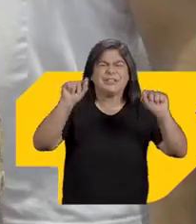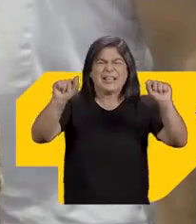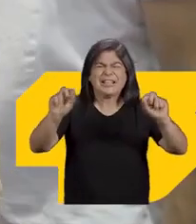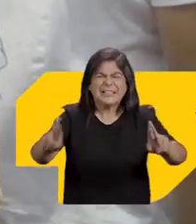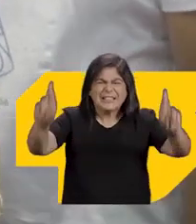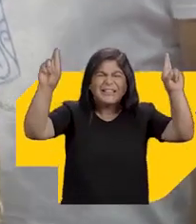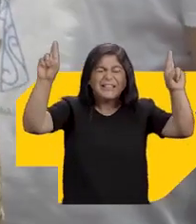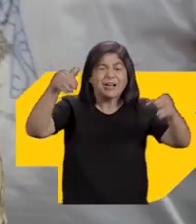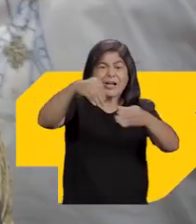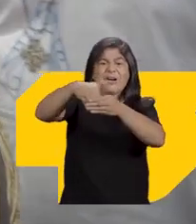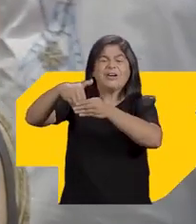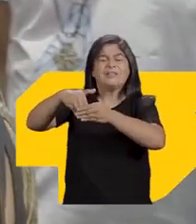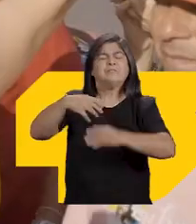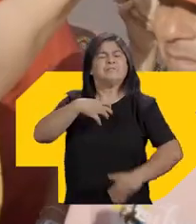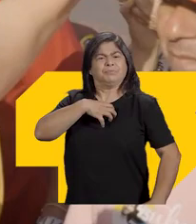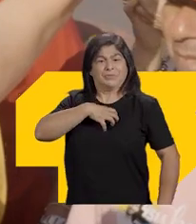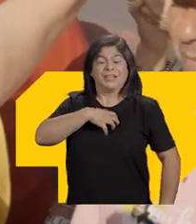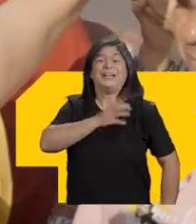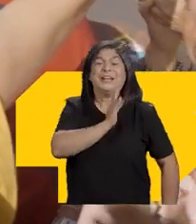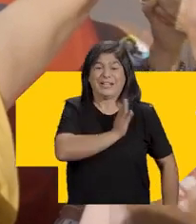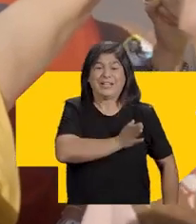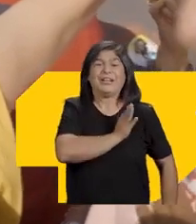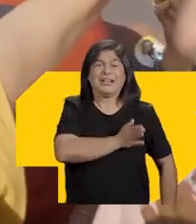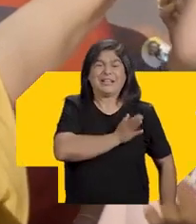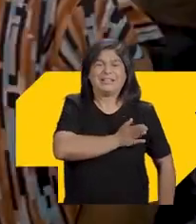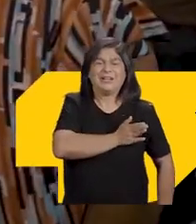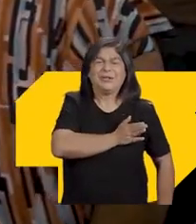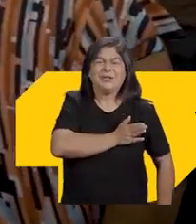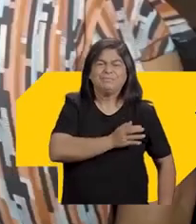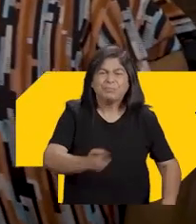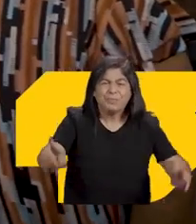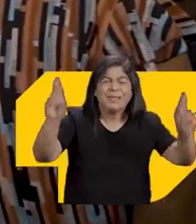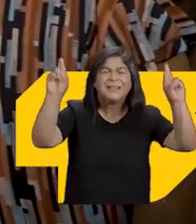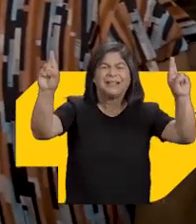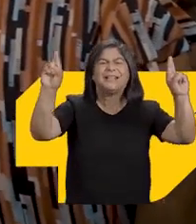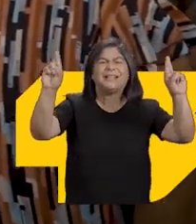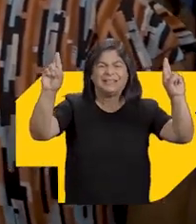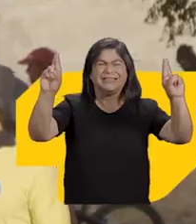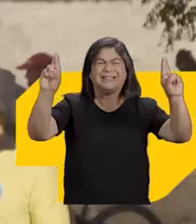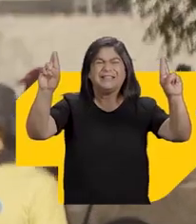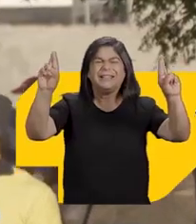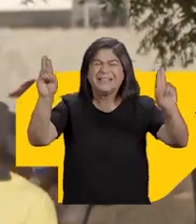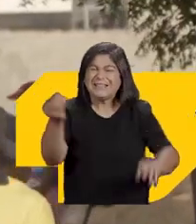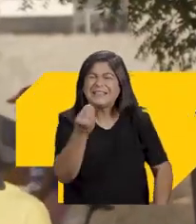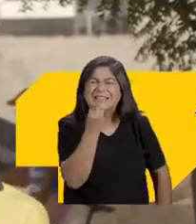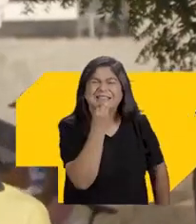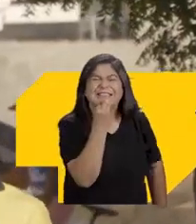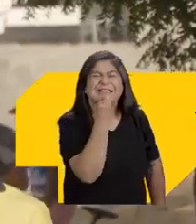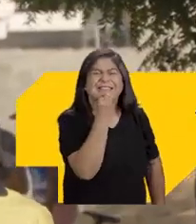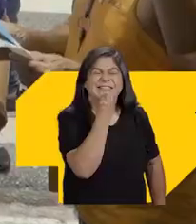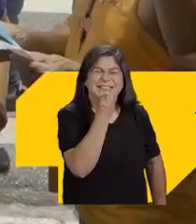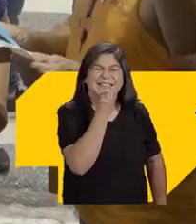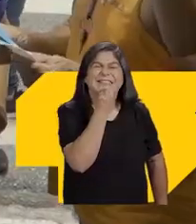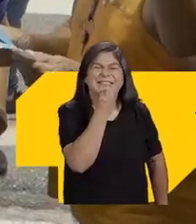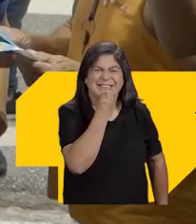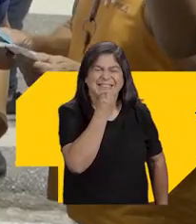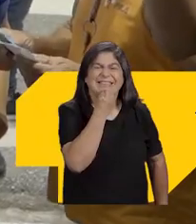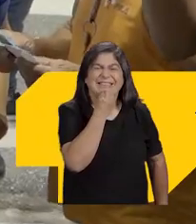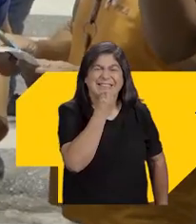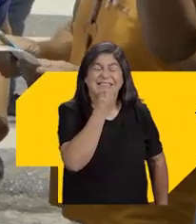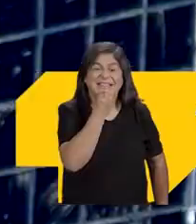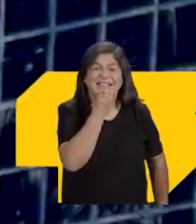todos vocês que a gente sente no coração que vamos ter a honra, o privilégio,